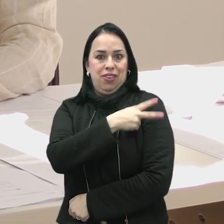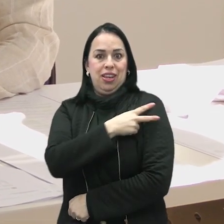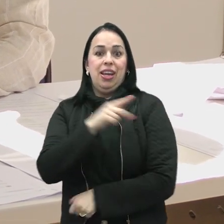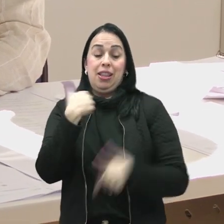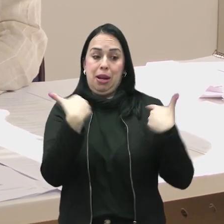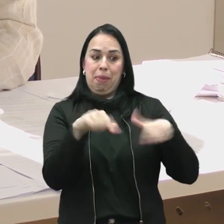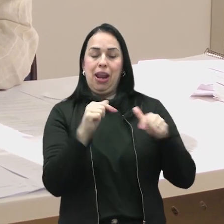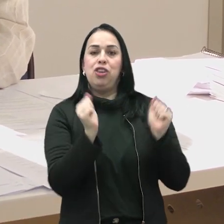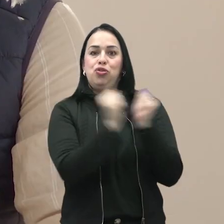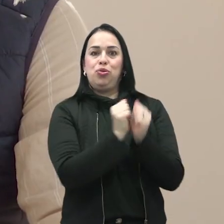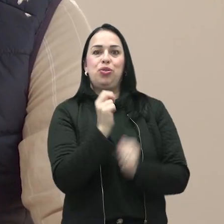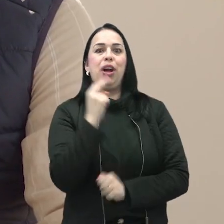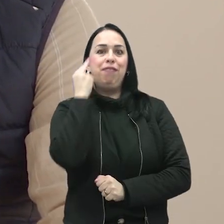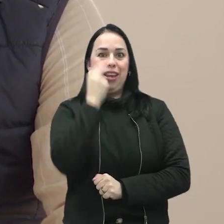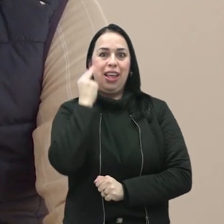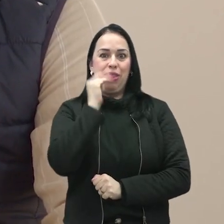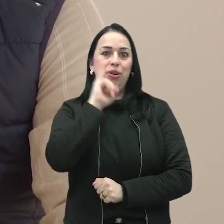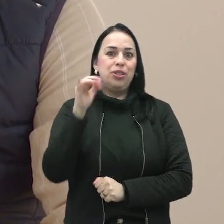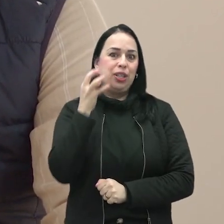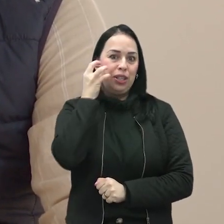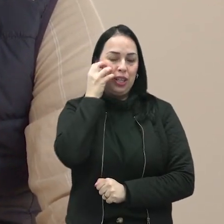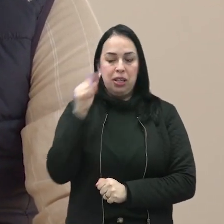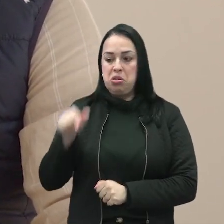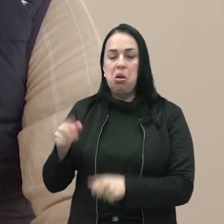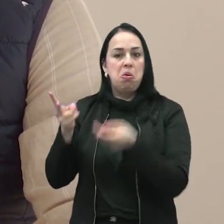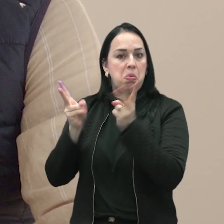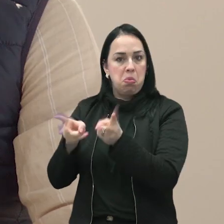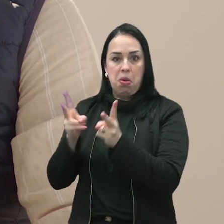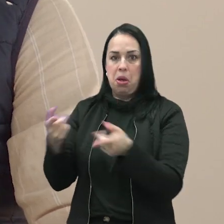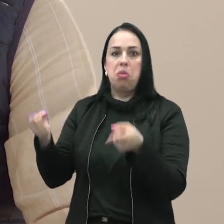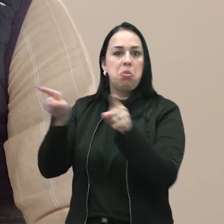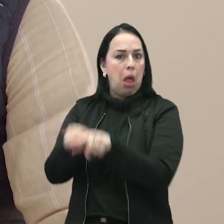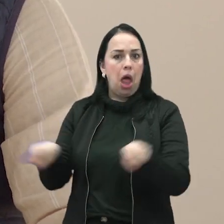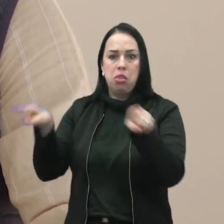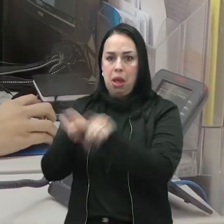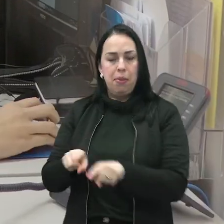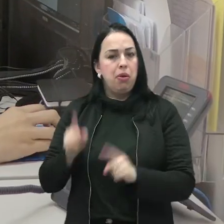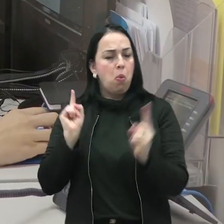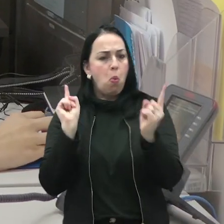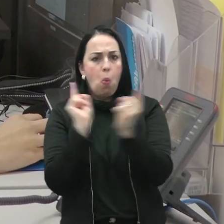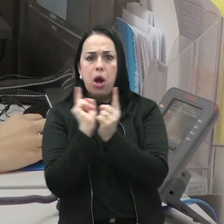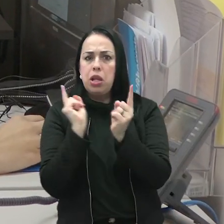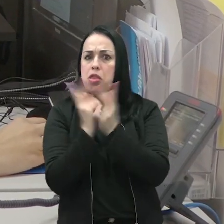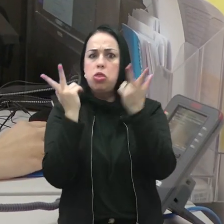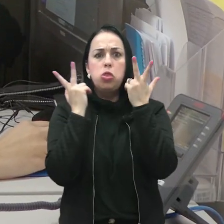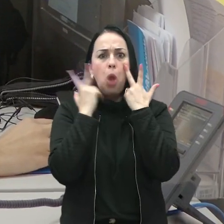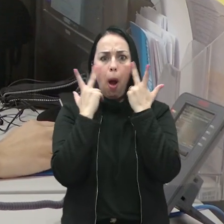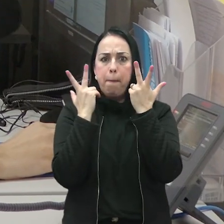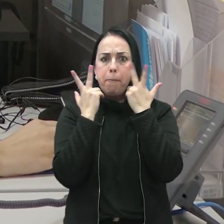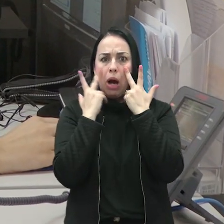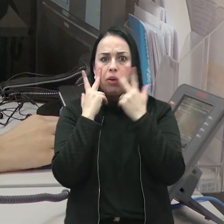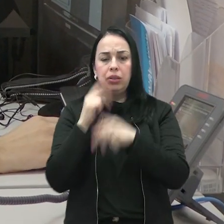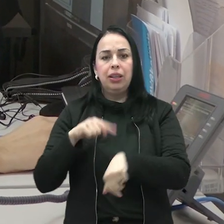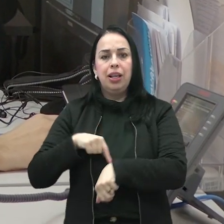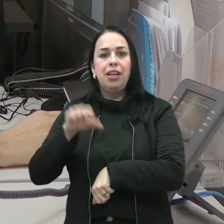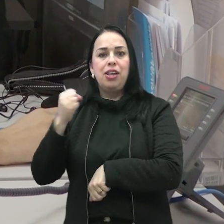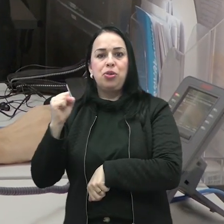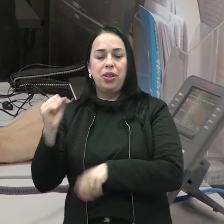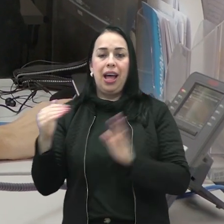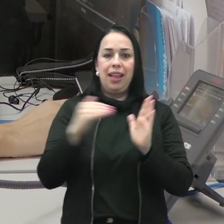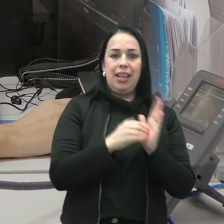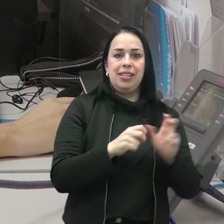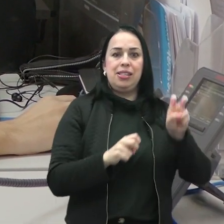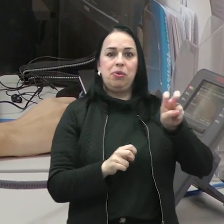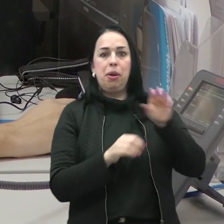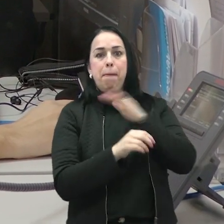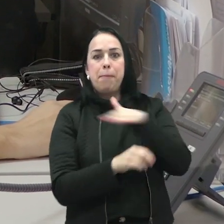vereadora Juliana Fraga e conta que nada muda na rotina dos assessores parlamentares. Por aqui, os atendimentos seguem normalmente das